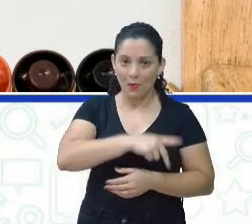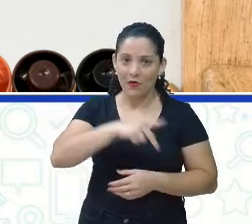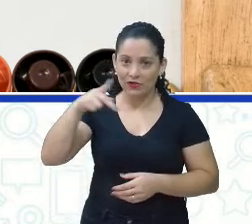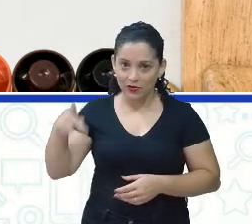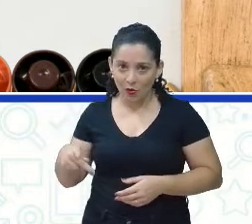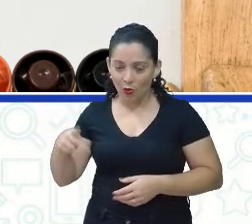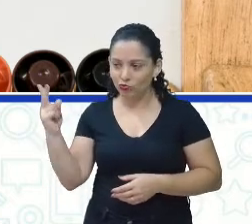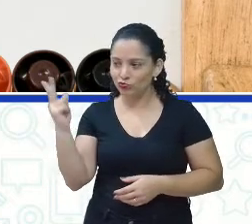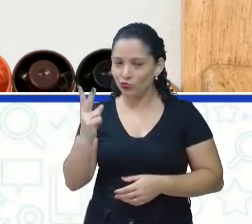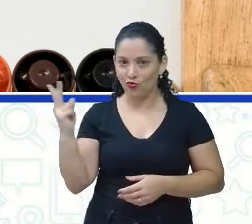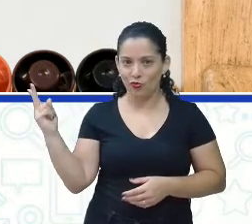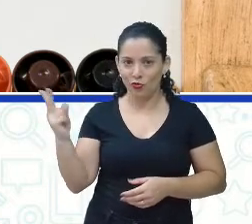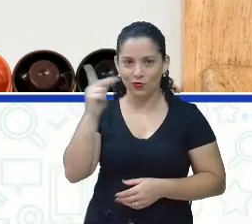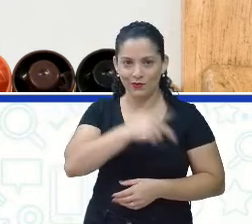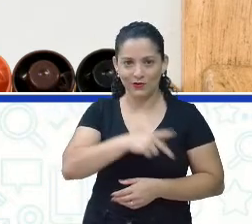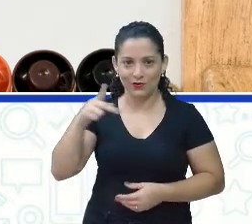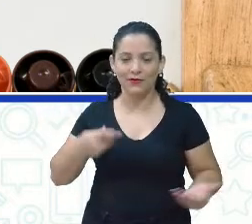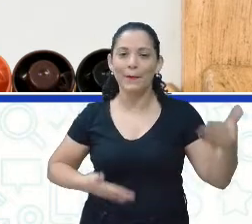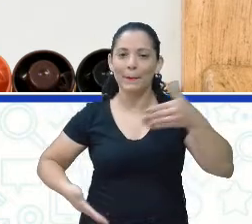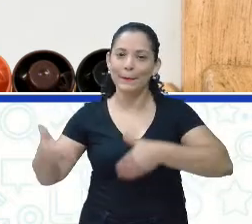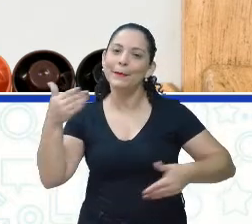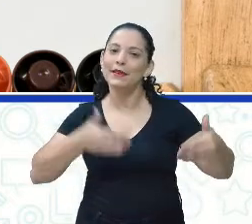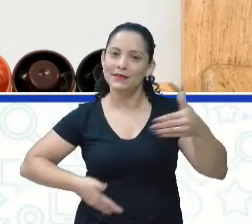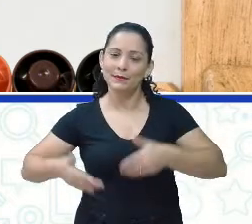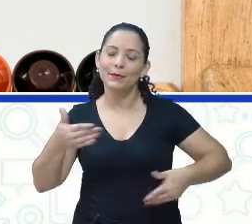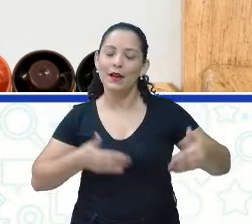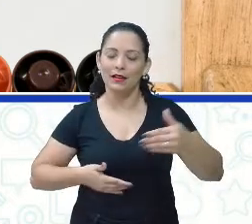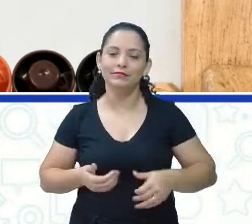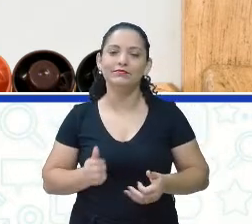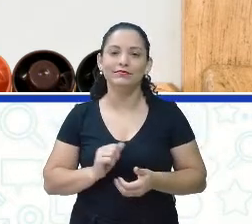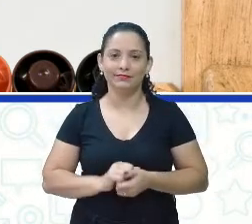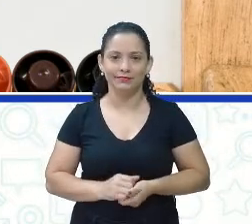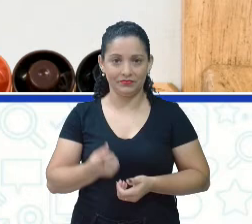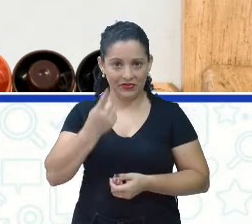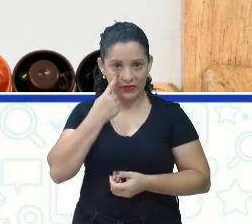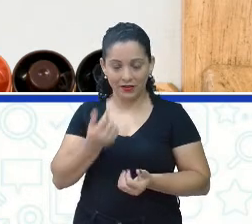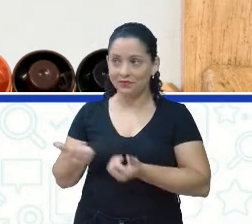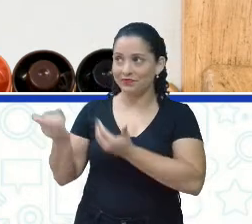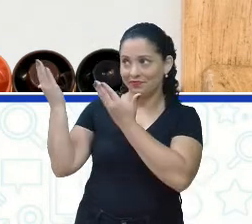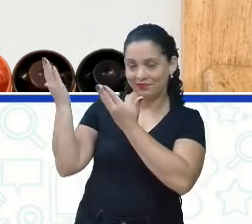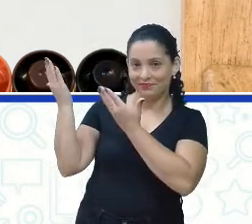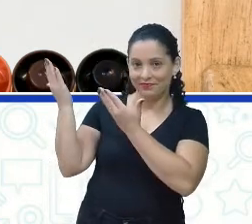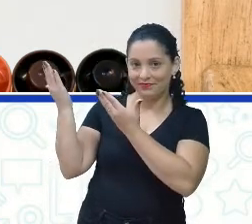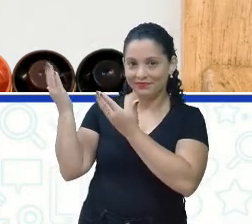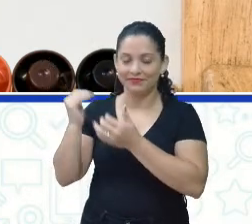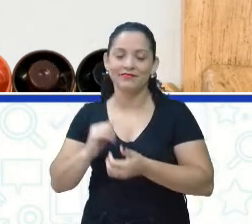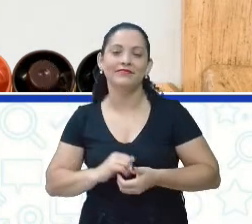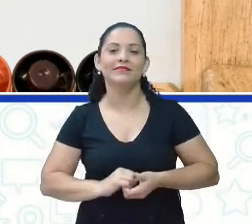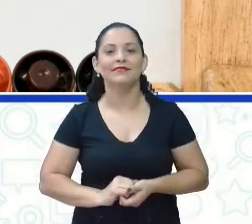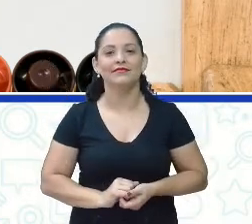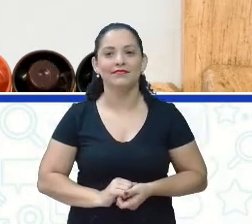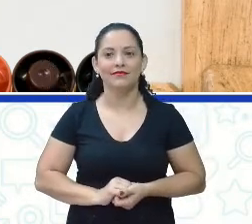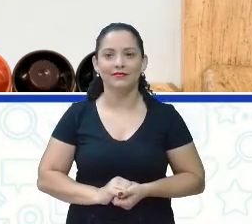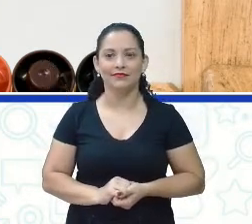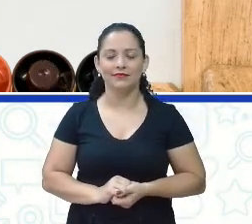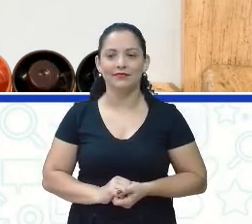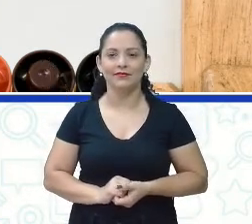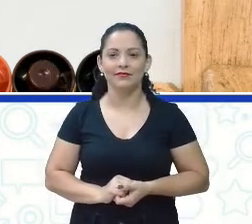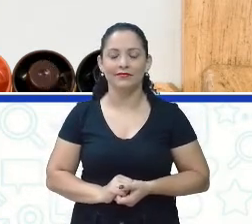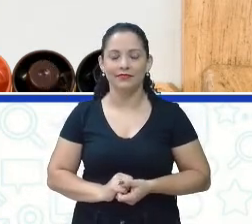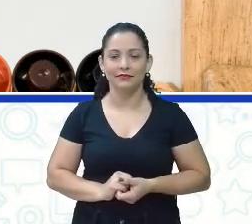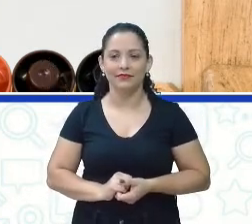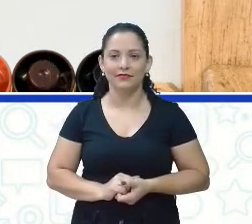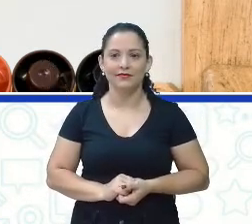e o professor repete, você tem em casa duas formas de pronúncia. I am. You are.